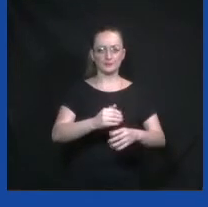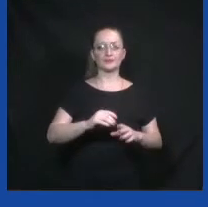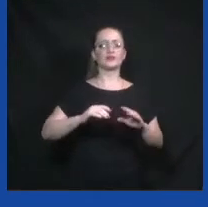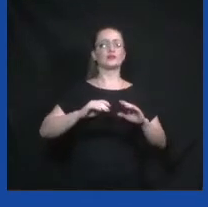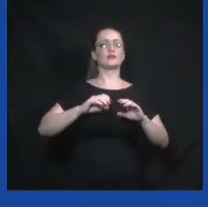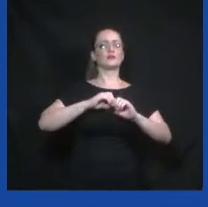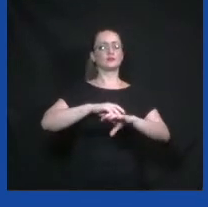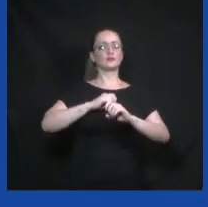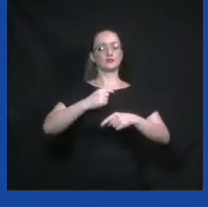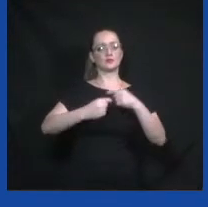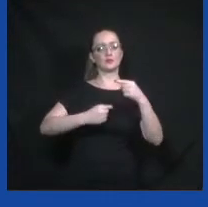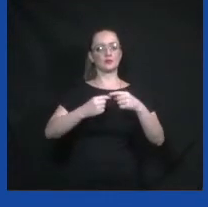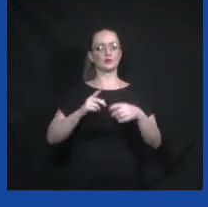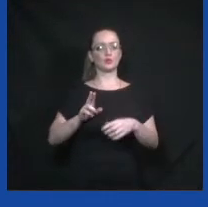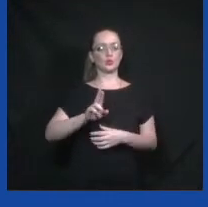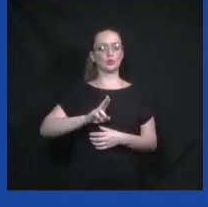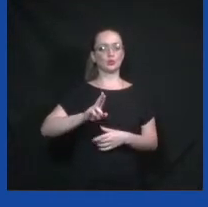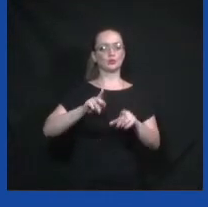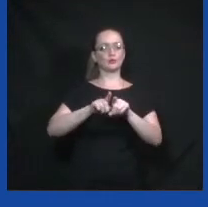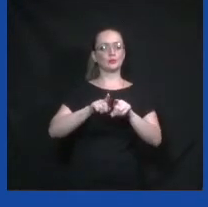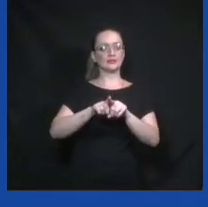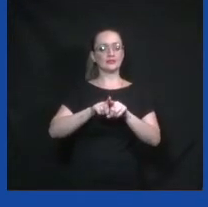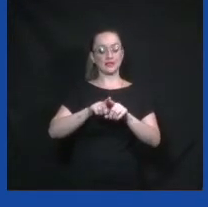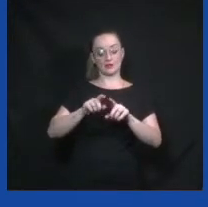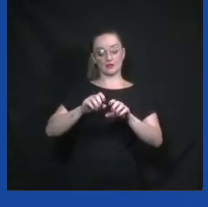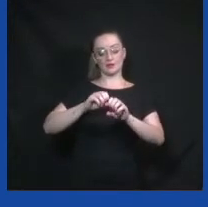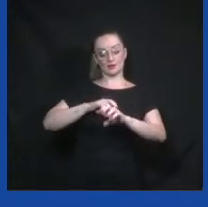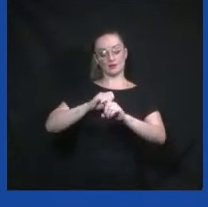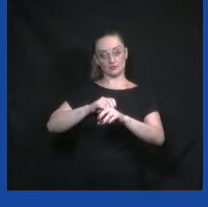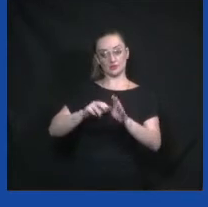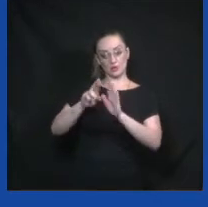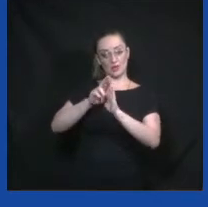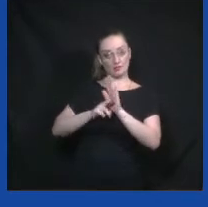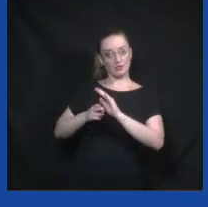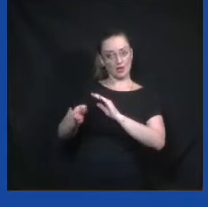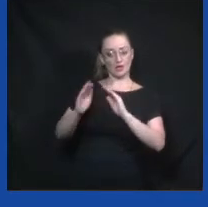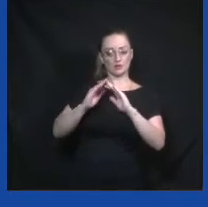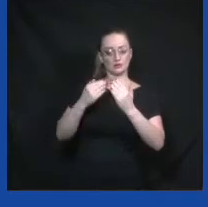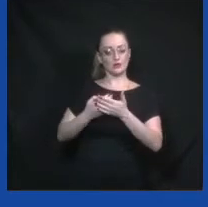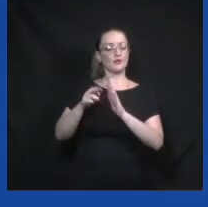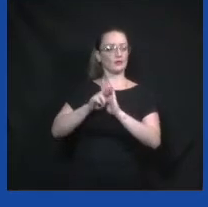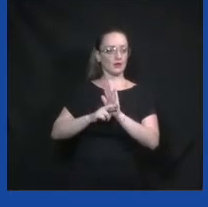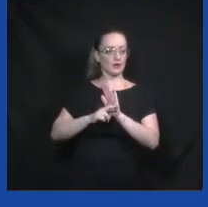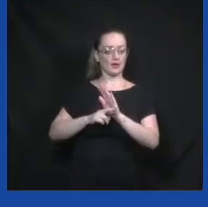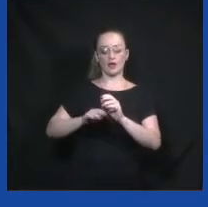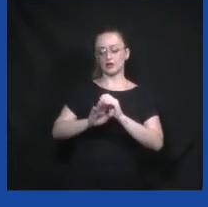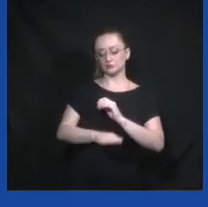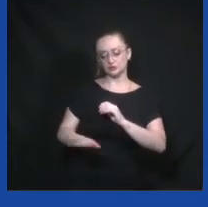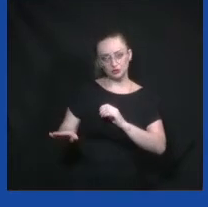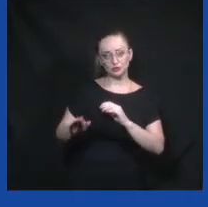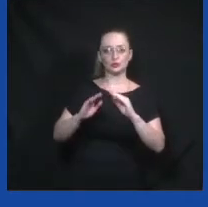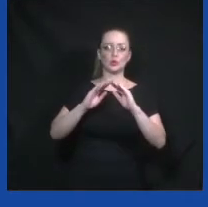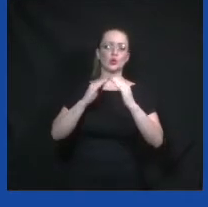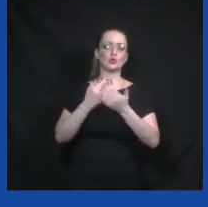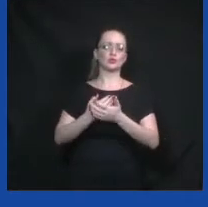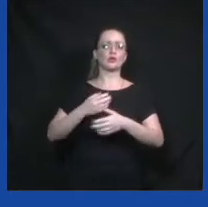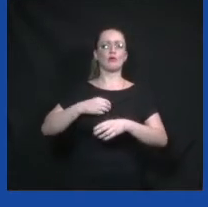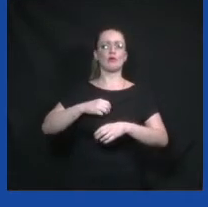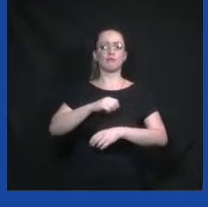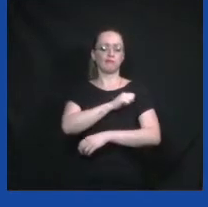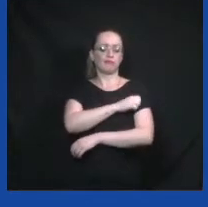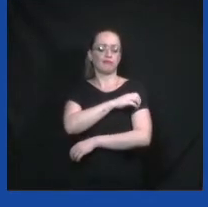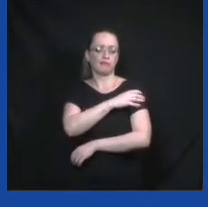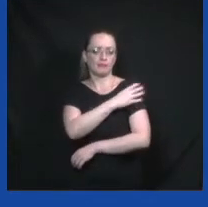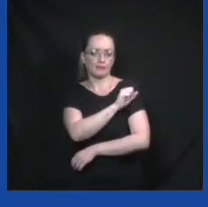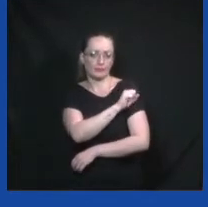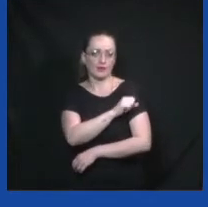política, envolvendo, sim, a educação regular, a escola regular, a escola de educação infantil, a escola de ensino fundamental,